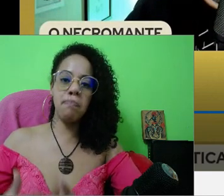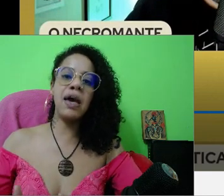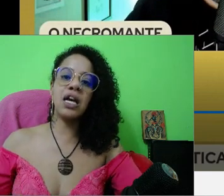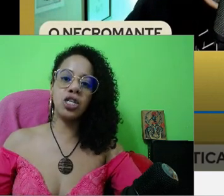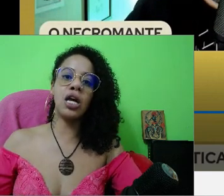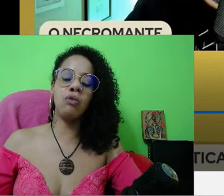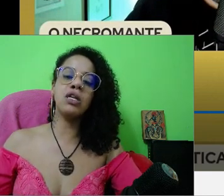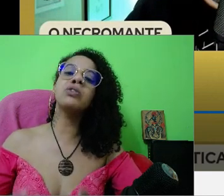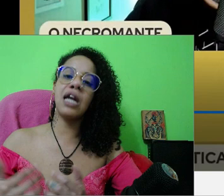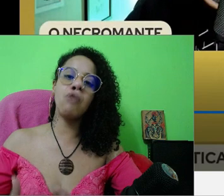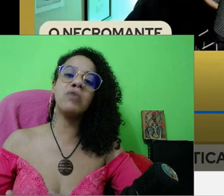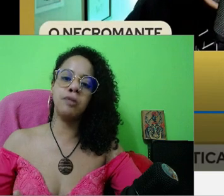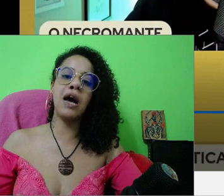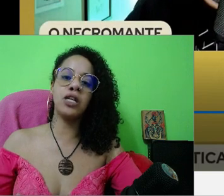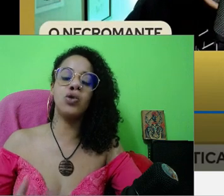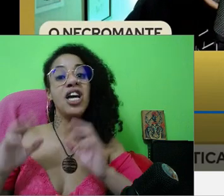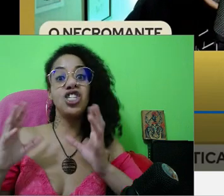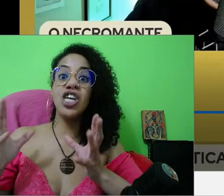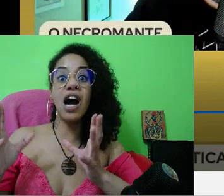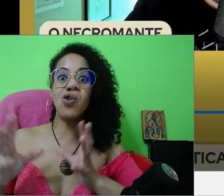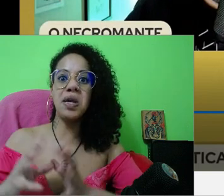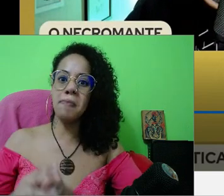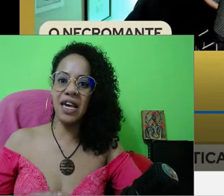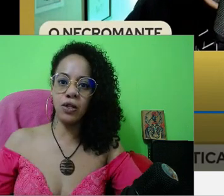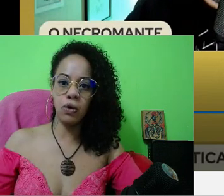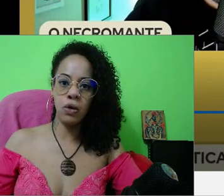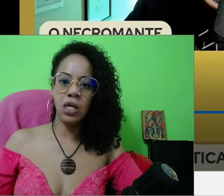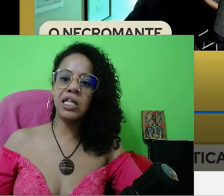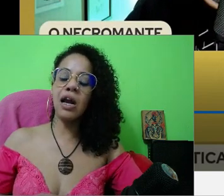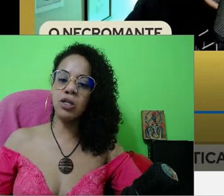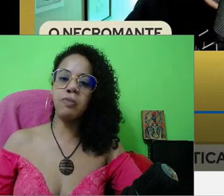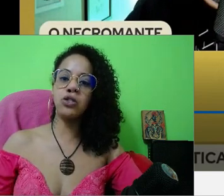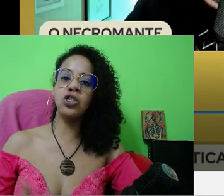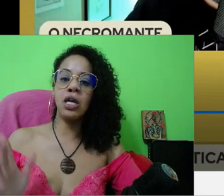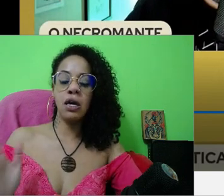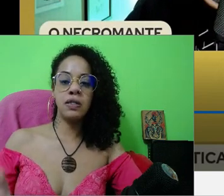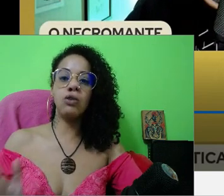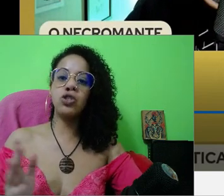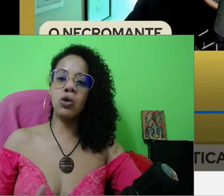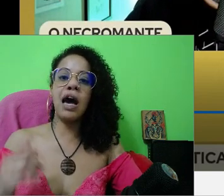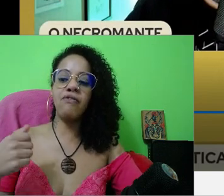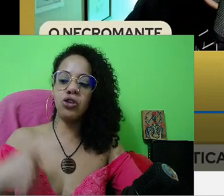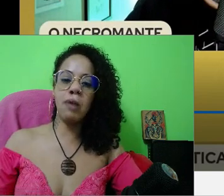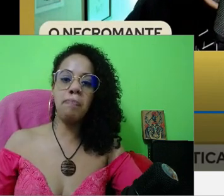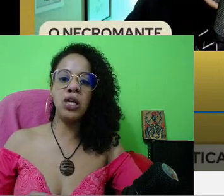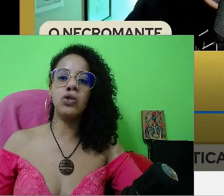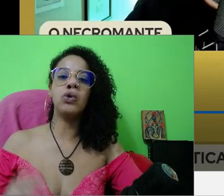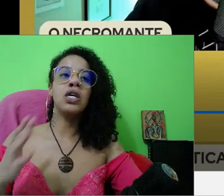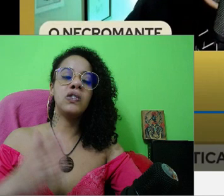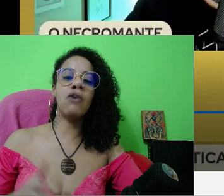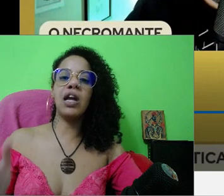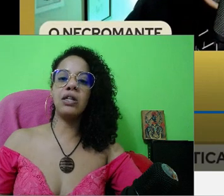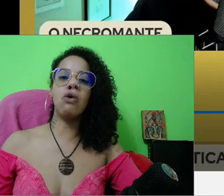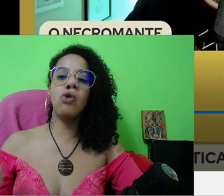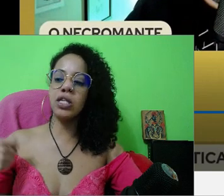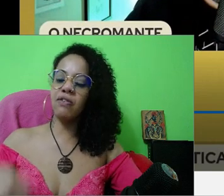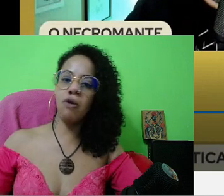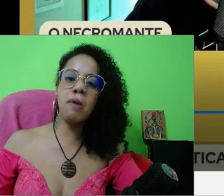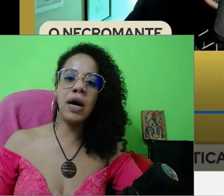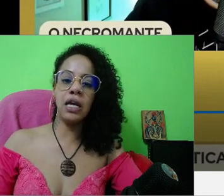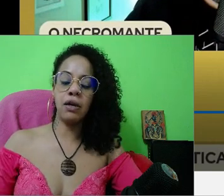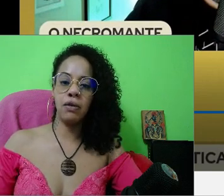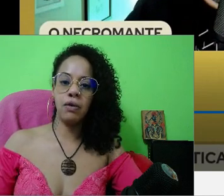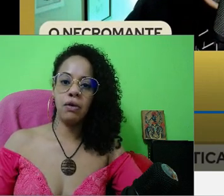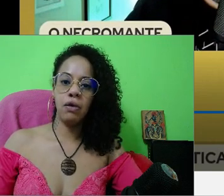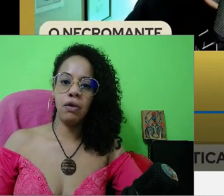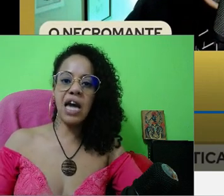dizer assim também acharão e não será um espaço de acolhimento serão um espaço de seu discordar vou tomar Pinto se eu falar tal